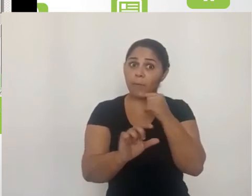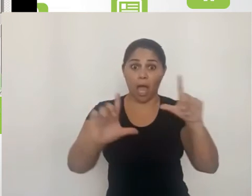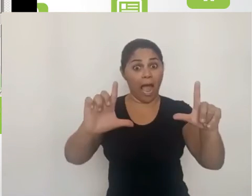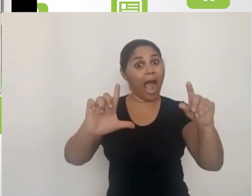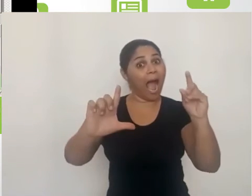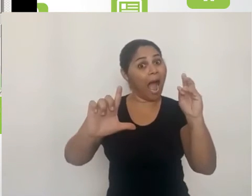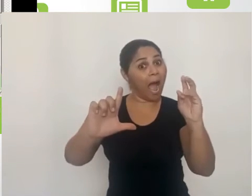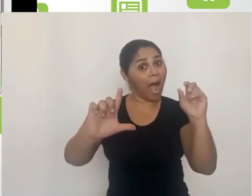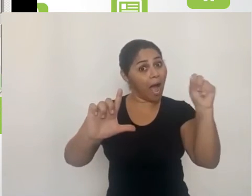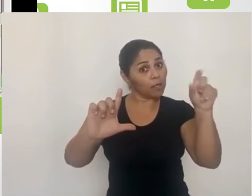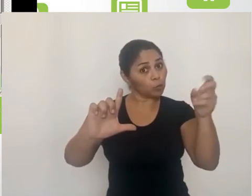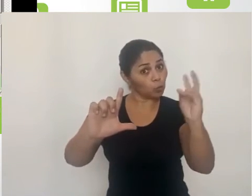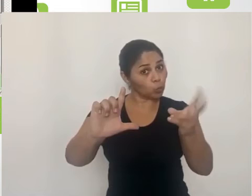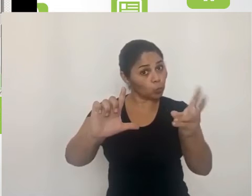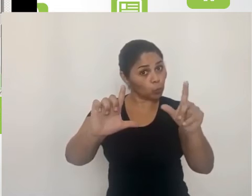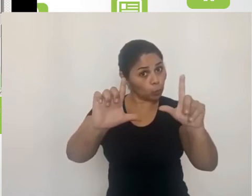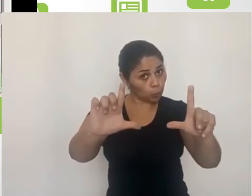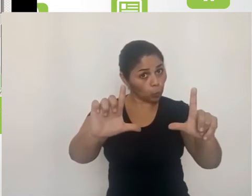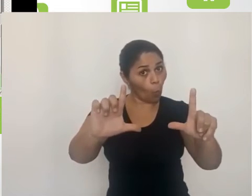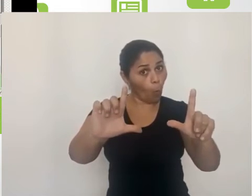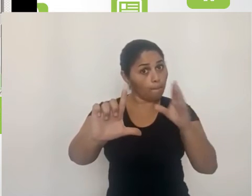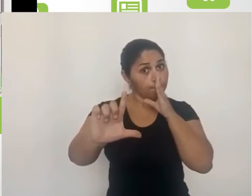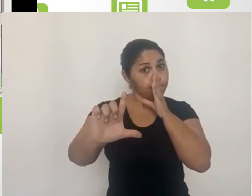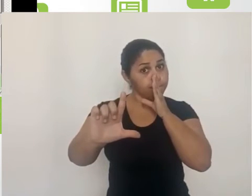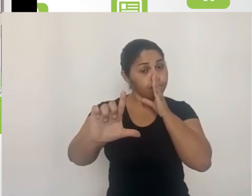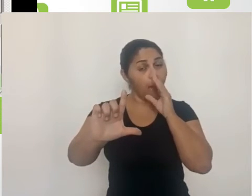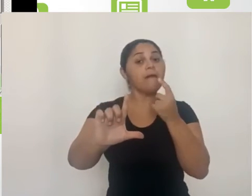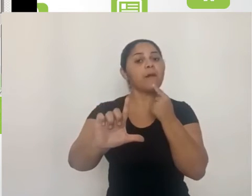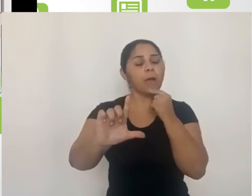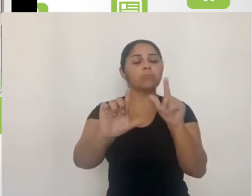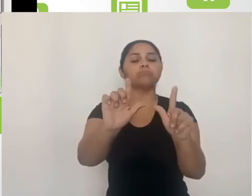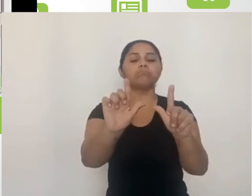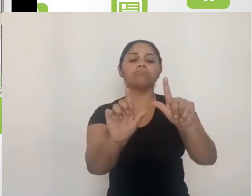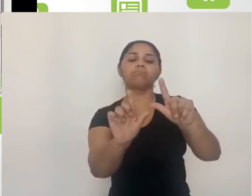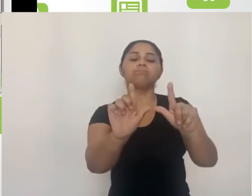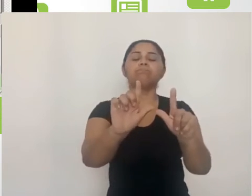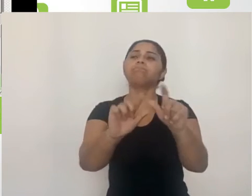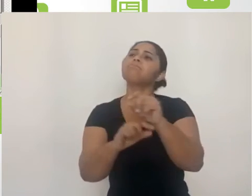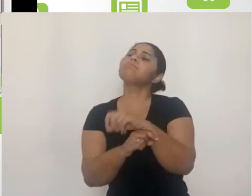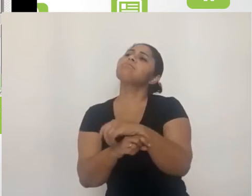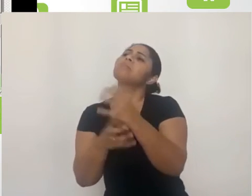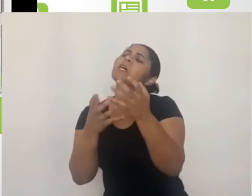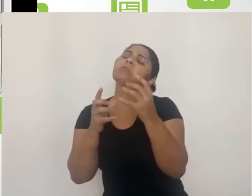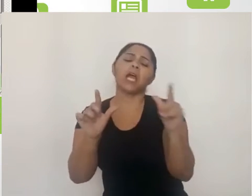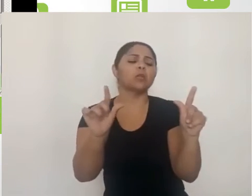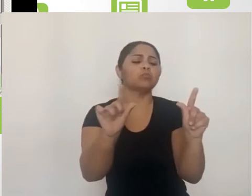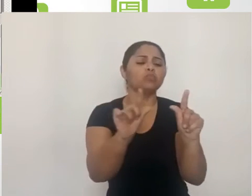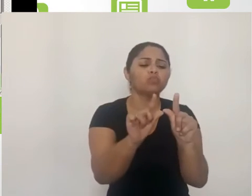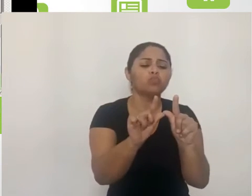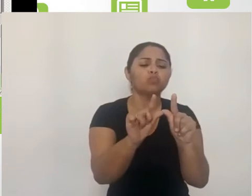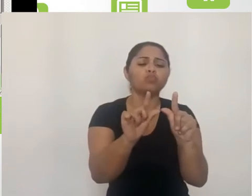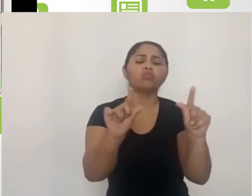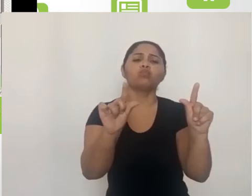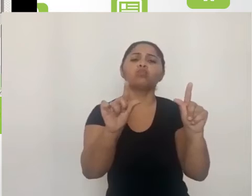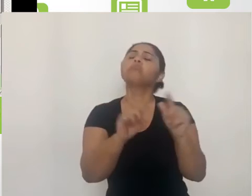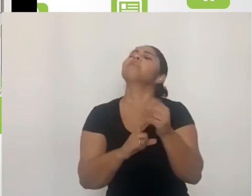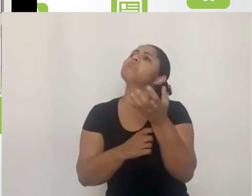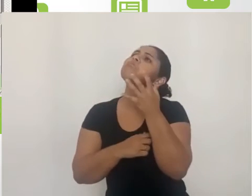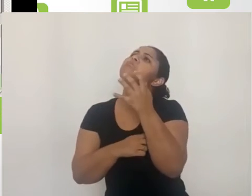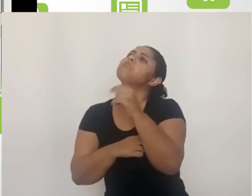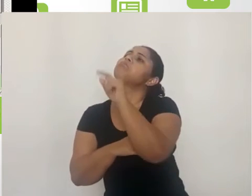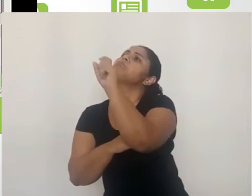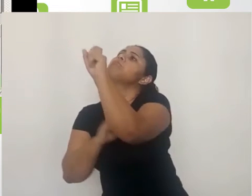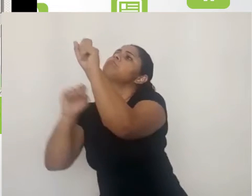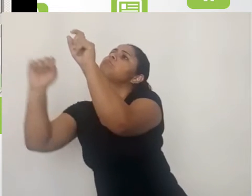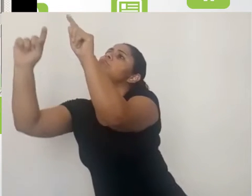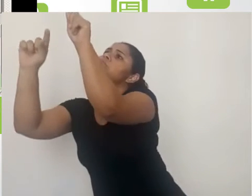Ok. Ah, eu quero diminuir o tamanho do meu objeto. Então, na caixa de ferramentas, eu tenho